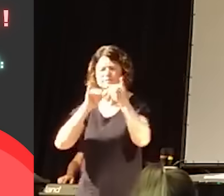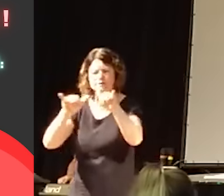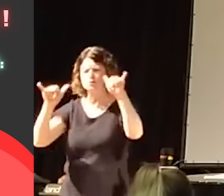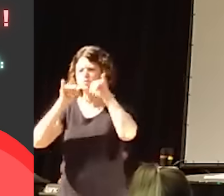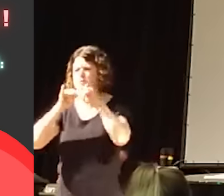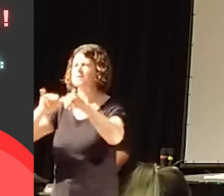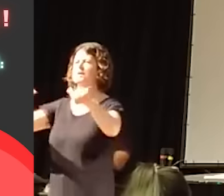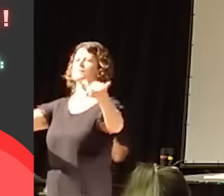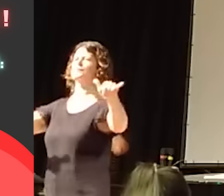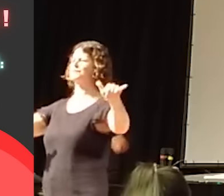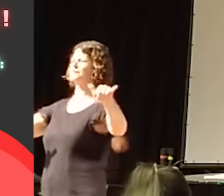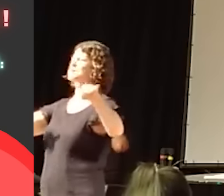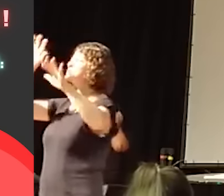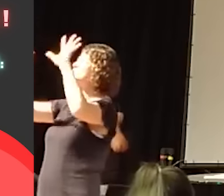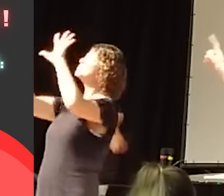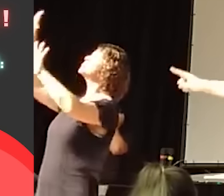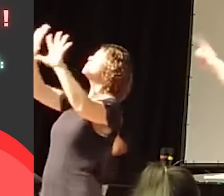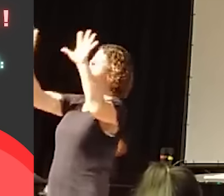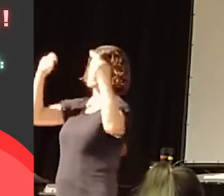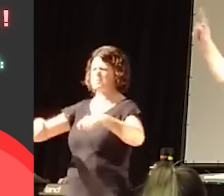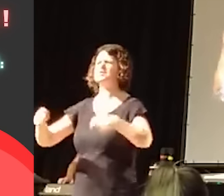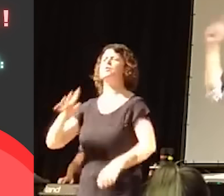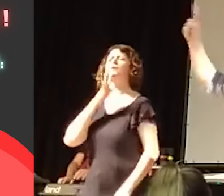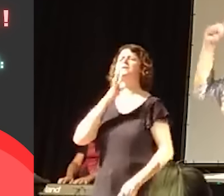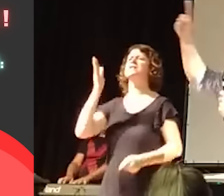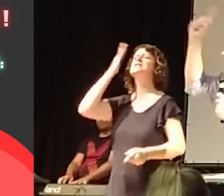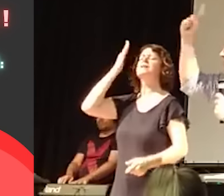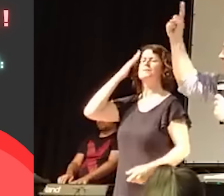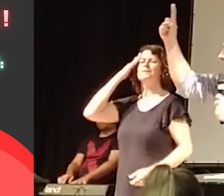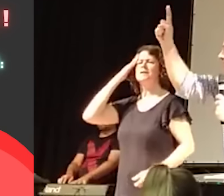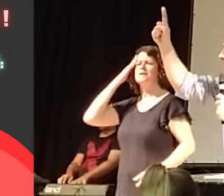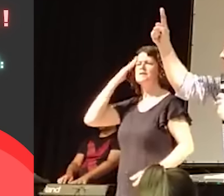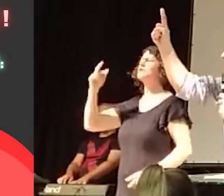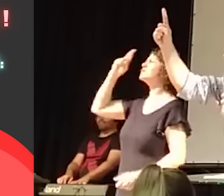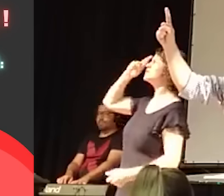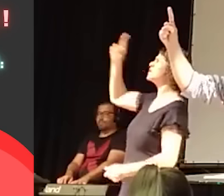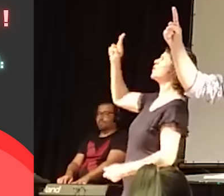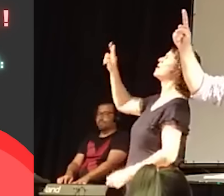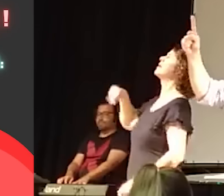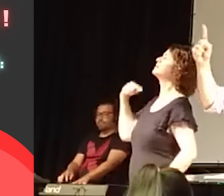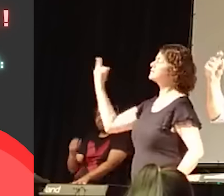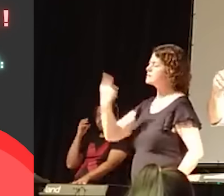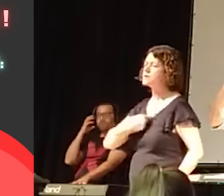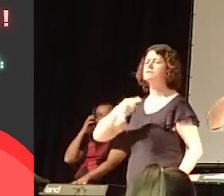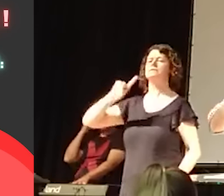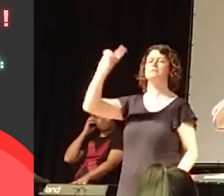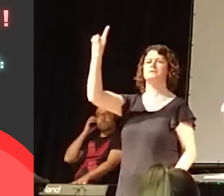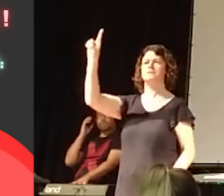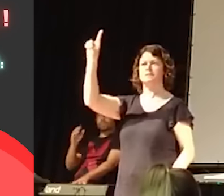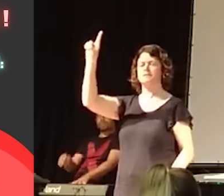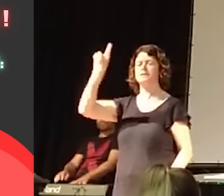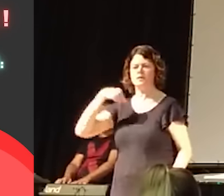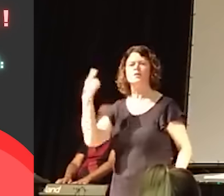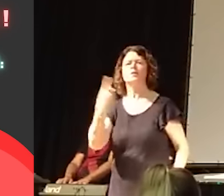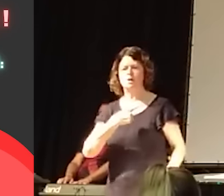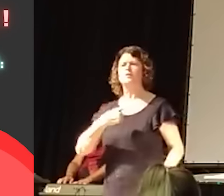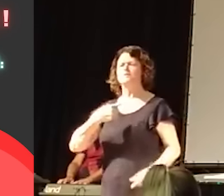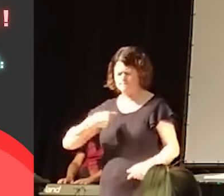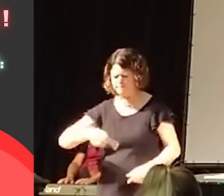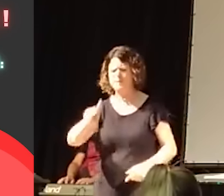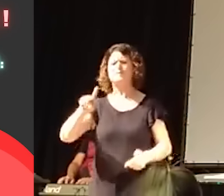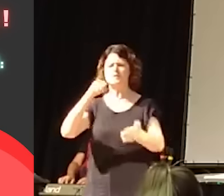anci o mundo espiritual saber que o senhor é o nosso Deus aqui Amém e nós vamos enfrentar os